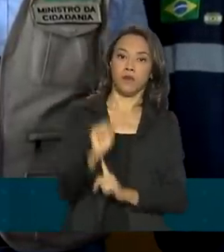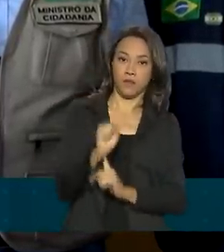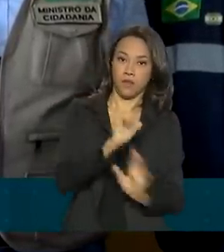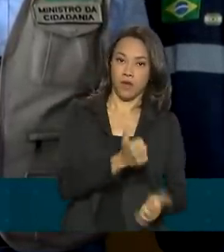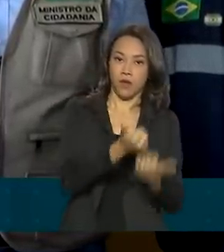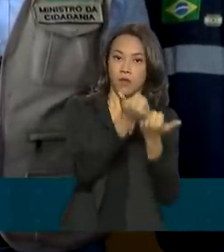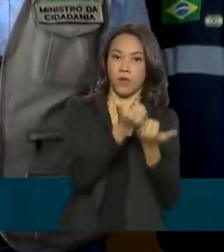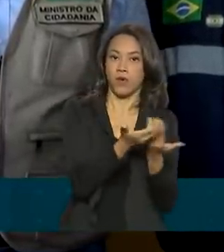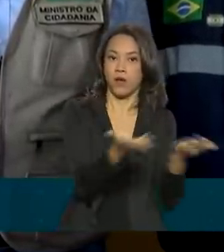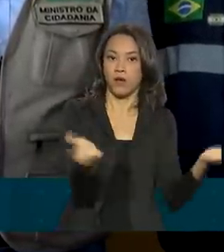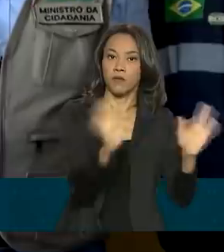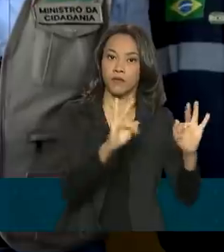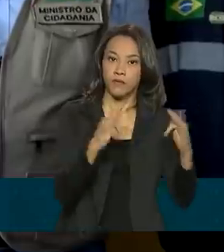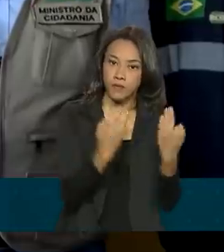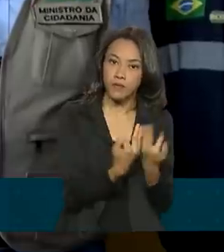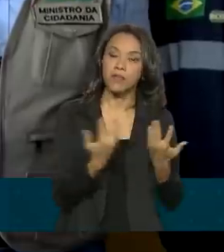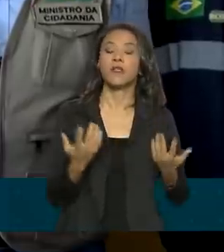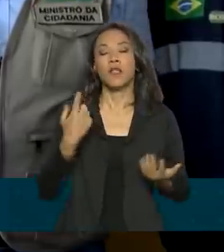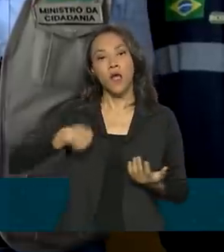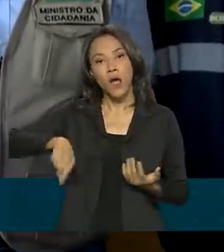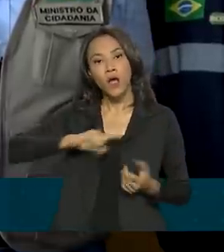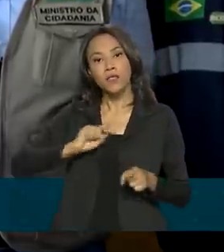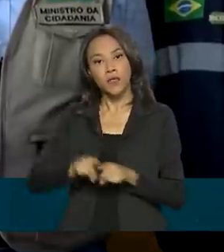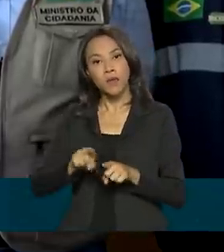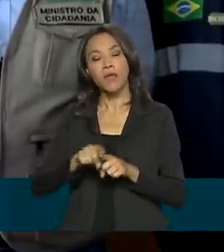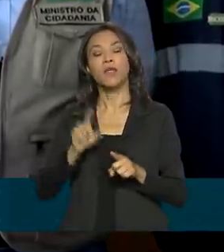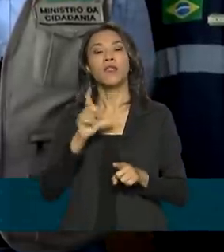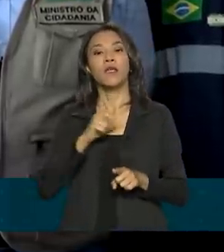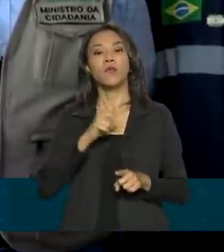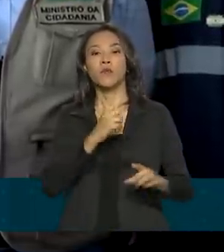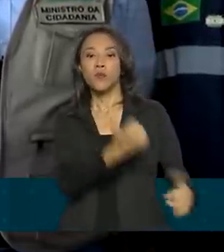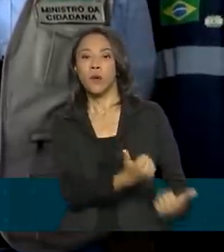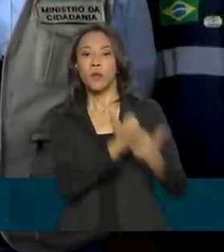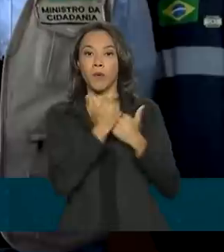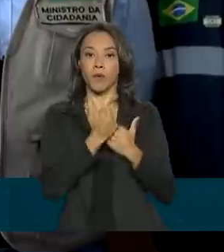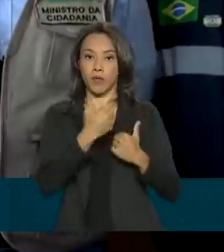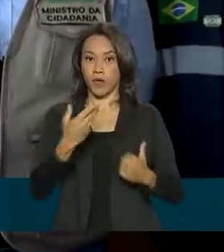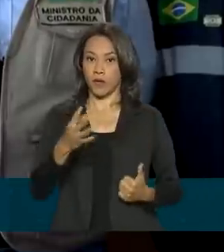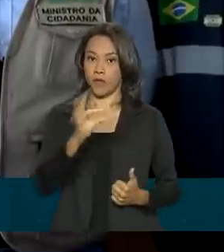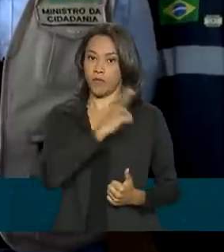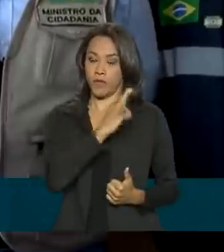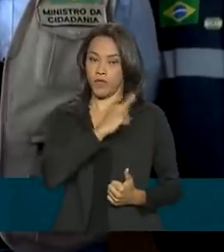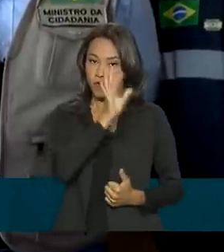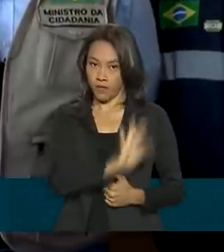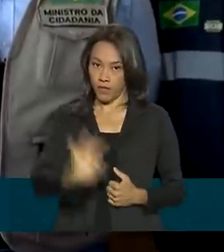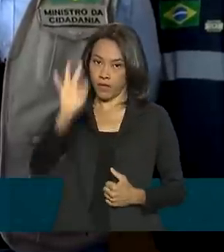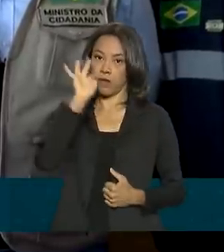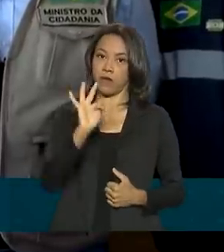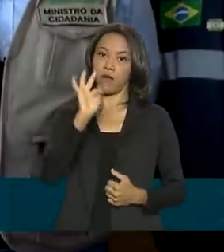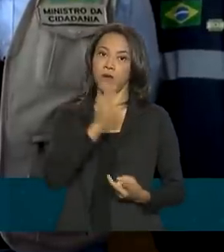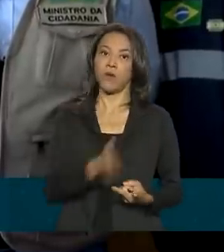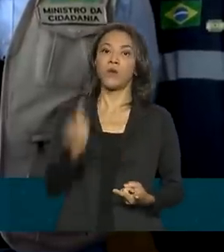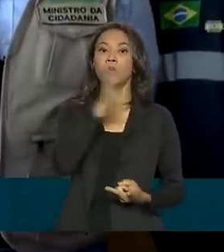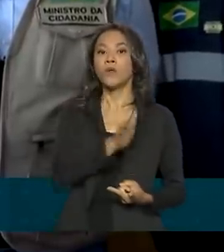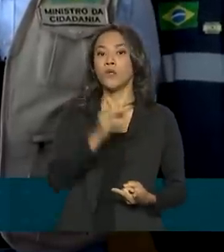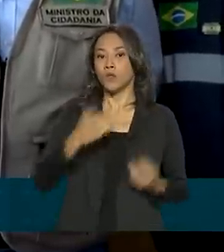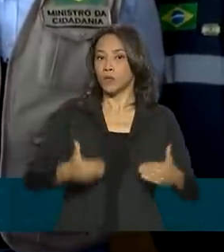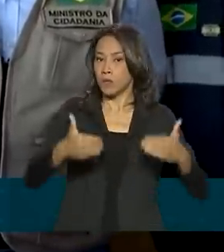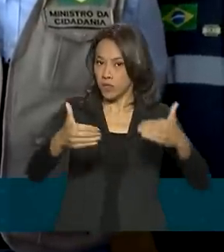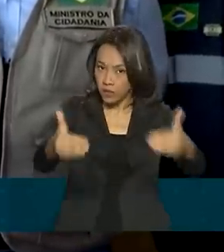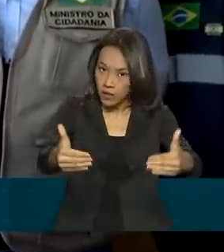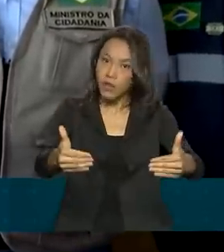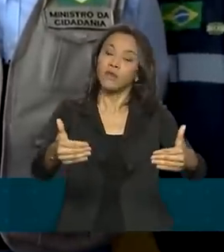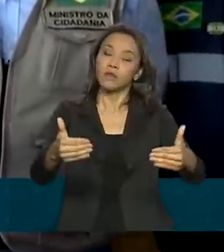Serviço. No mais, estamos tendo apoio também da Polícia Rodoviária Federal, dos nossos ministérios,